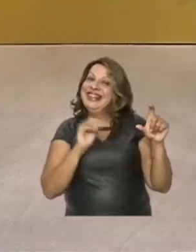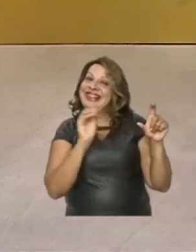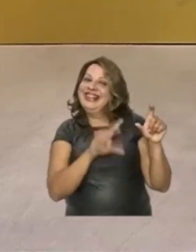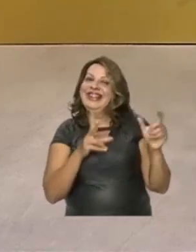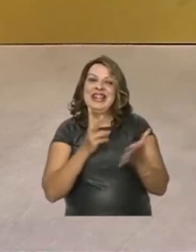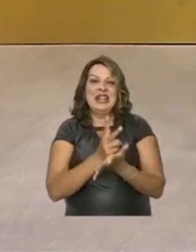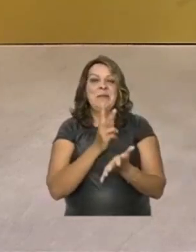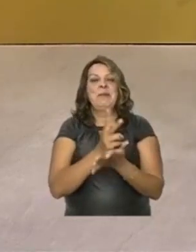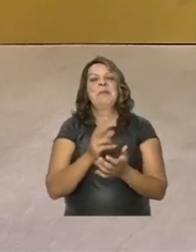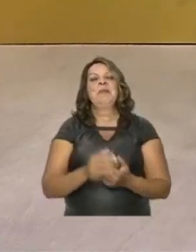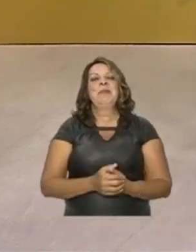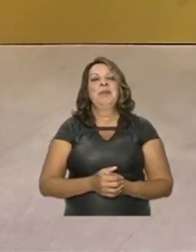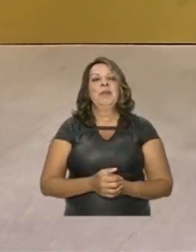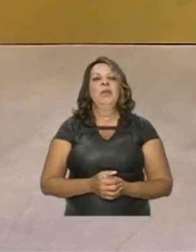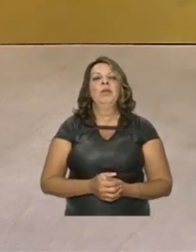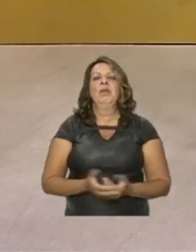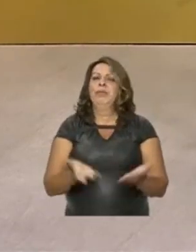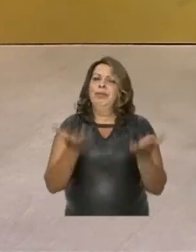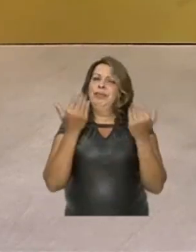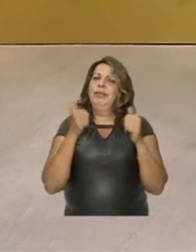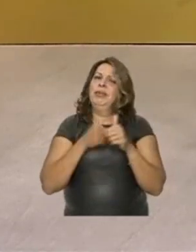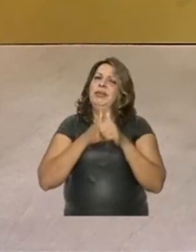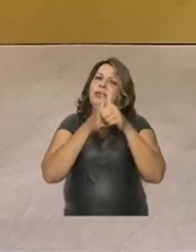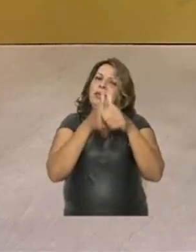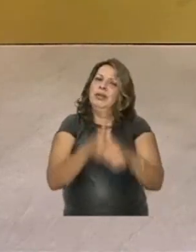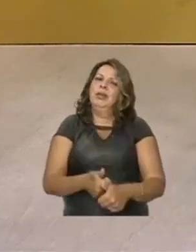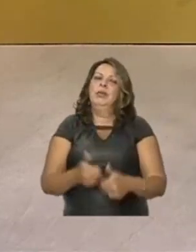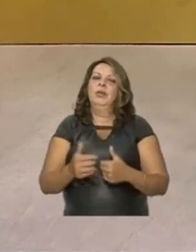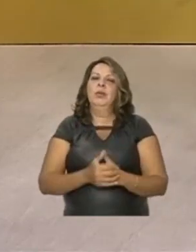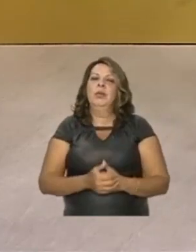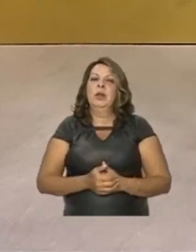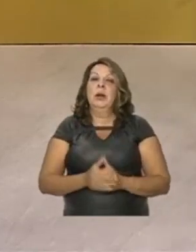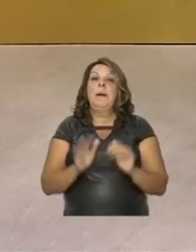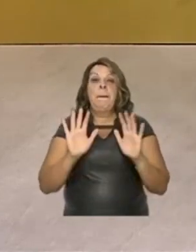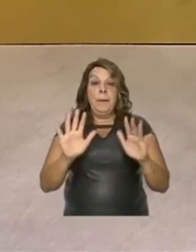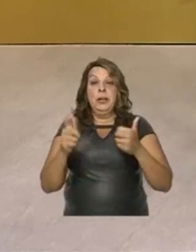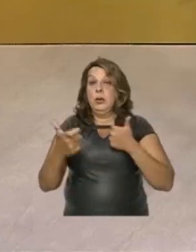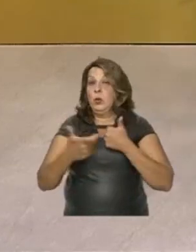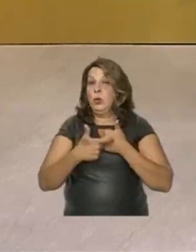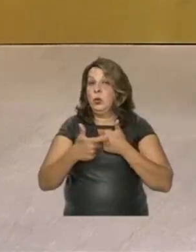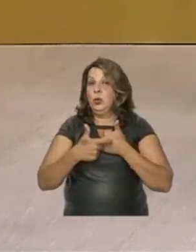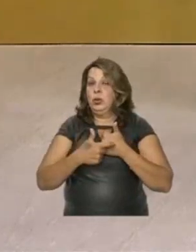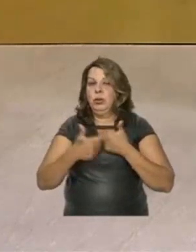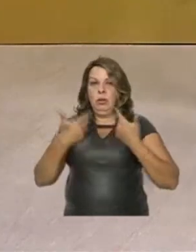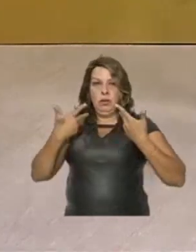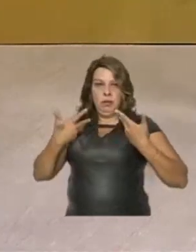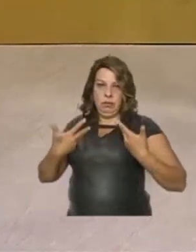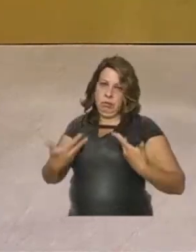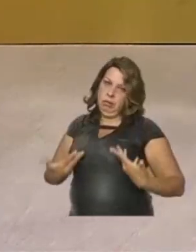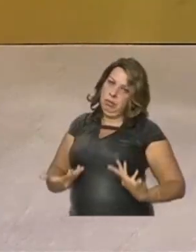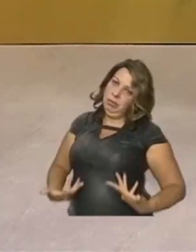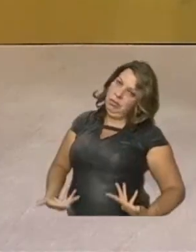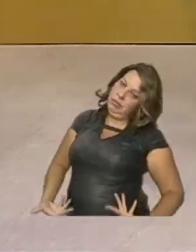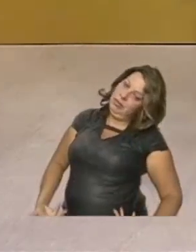de olho sempre, tá? Então, nos acompanham. Ó, oh, mas quem curtiu meu look, tá vendo esse vestido?